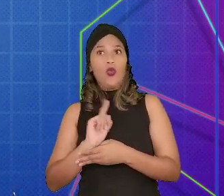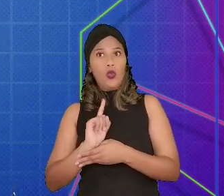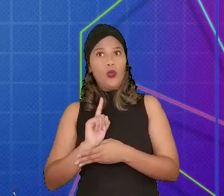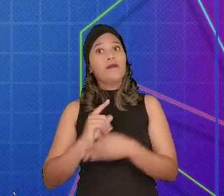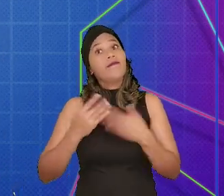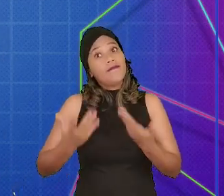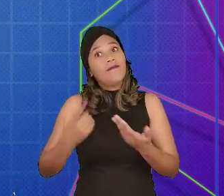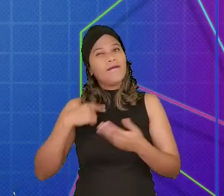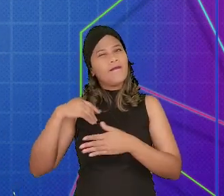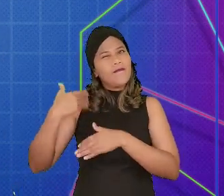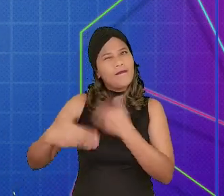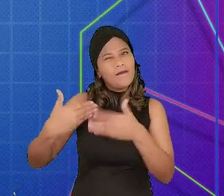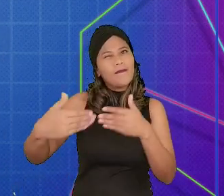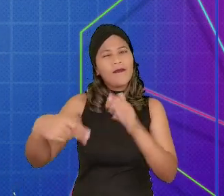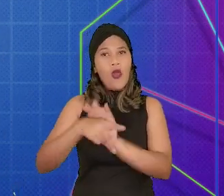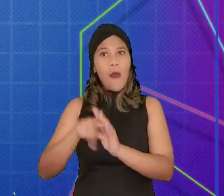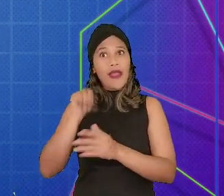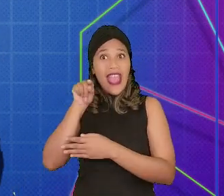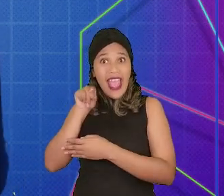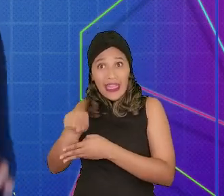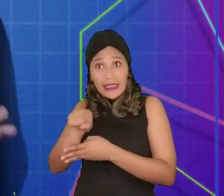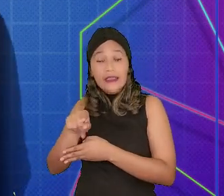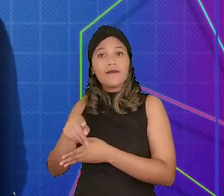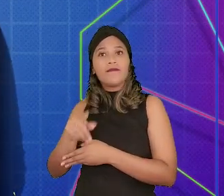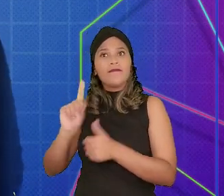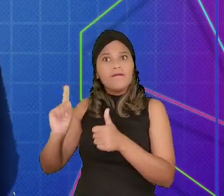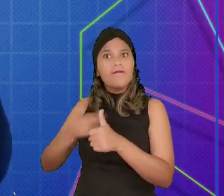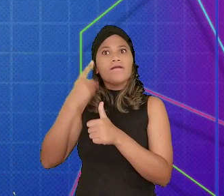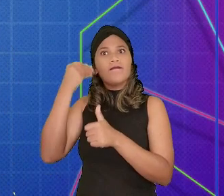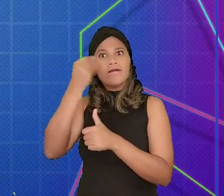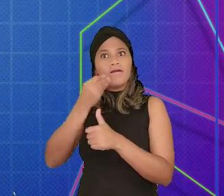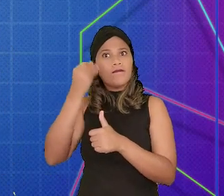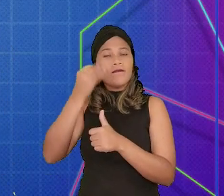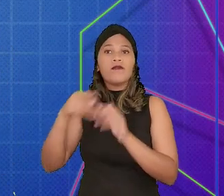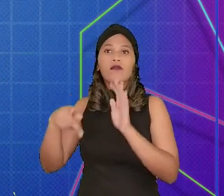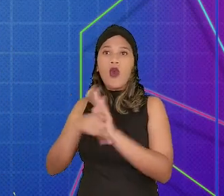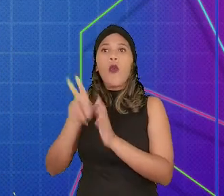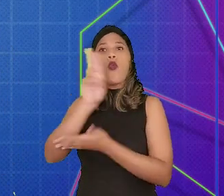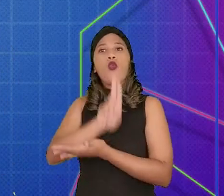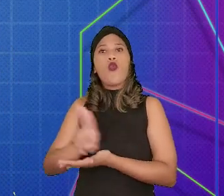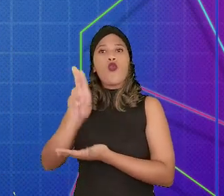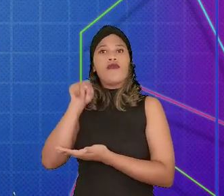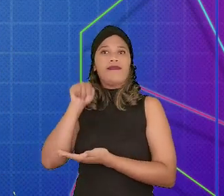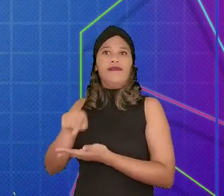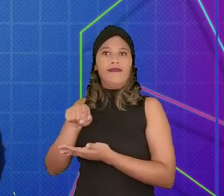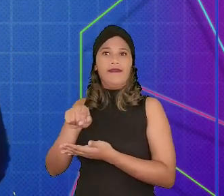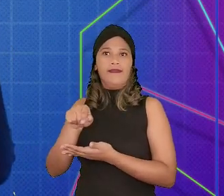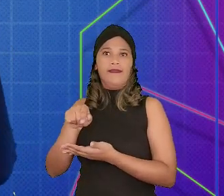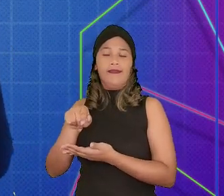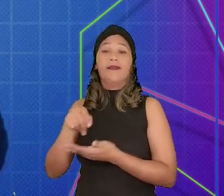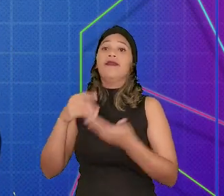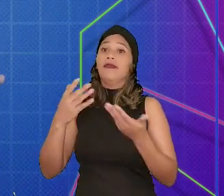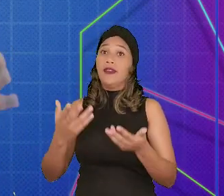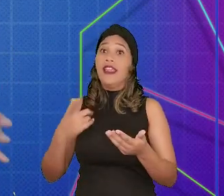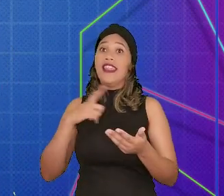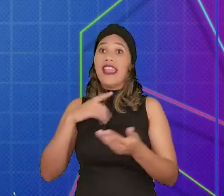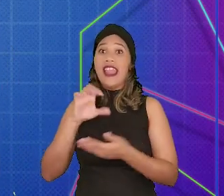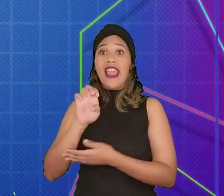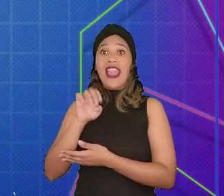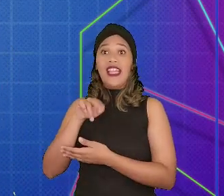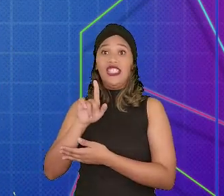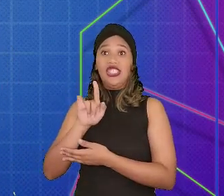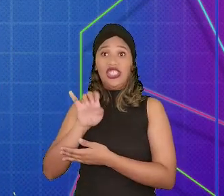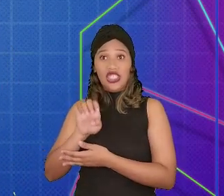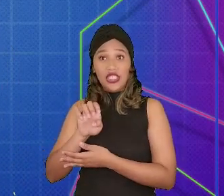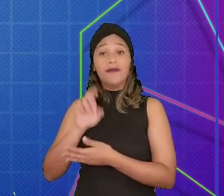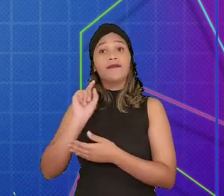etapa. É no desenvolvimento do protótipo que as engines são usadas justamente nessa fase de planejamento. Dentre as